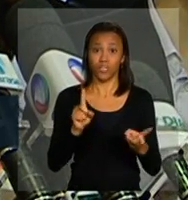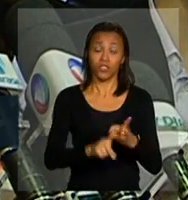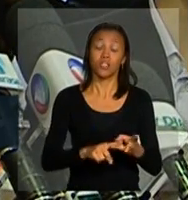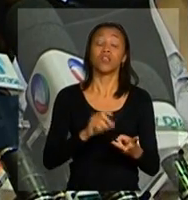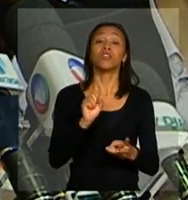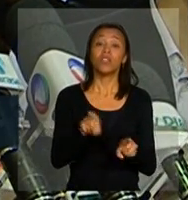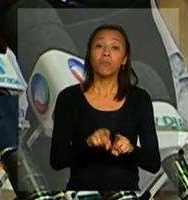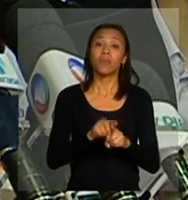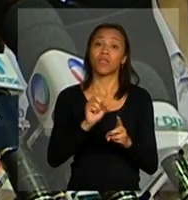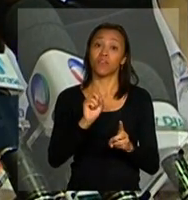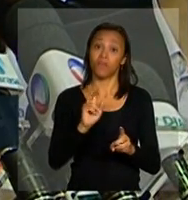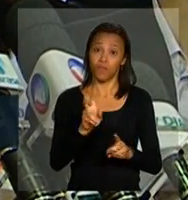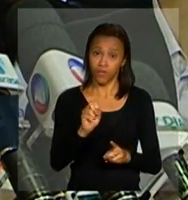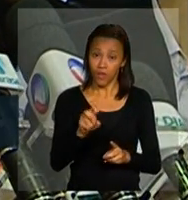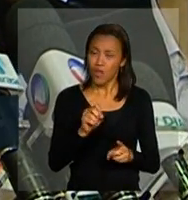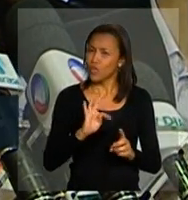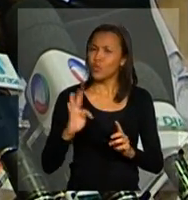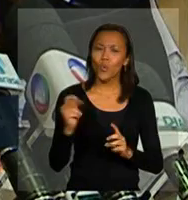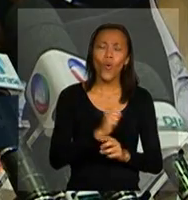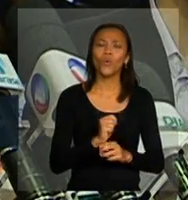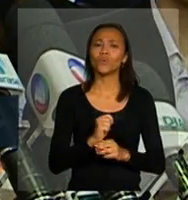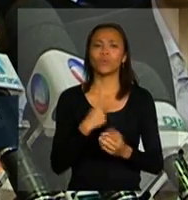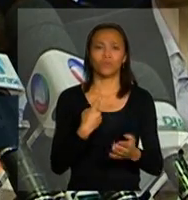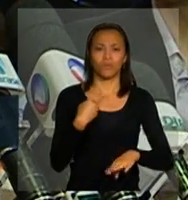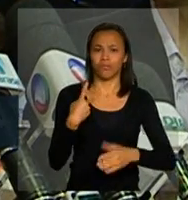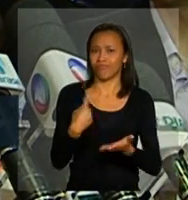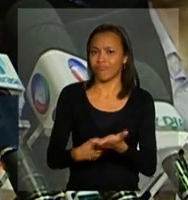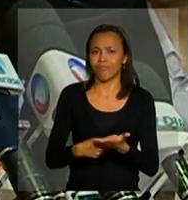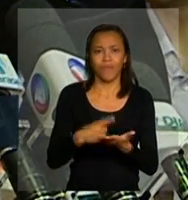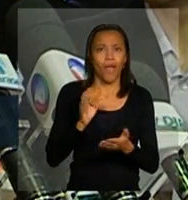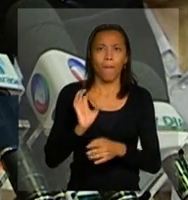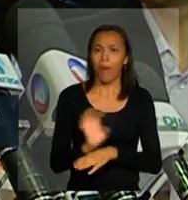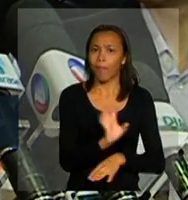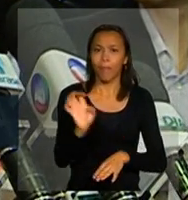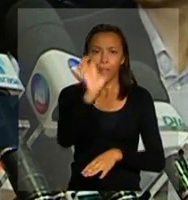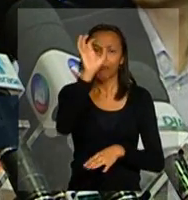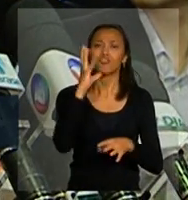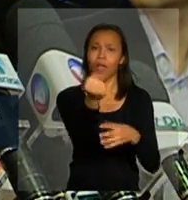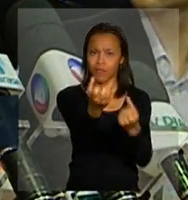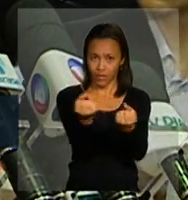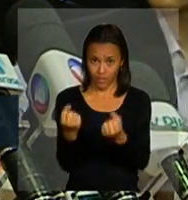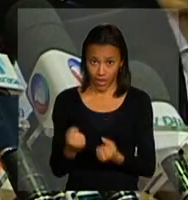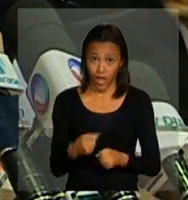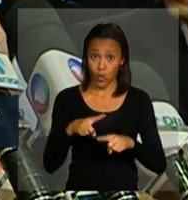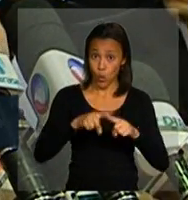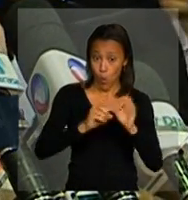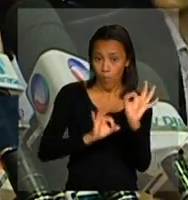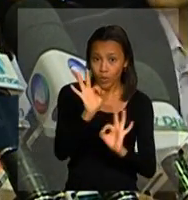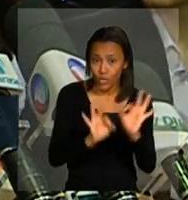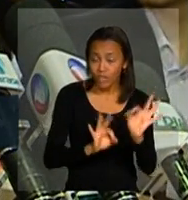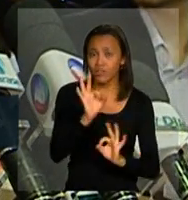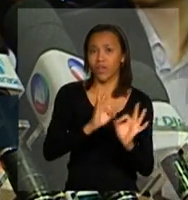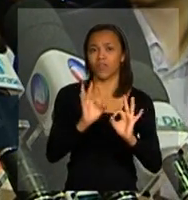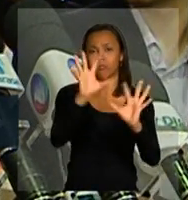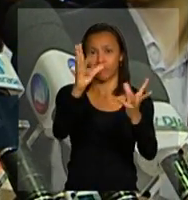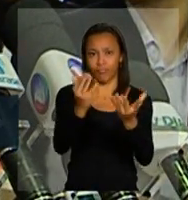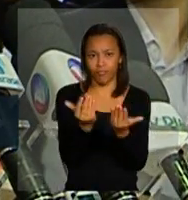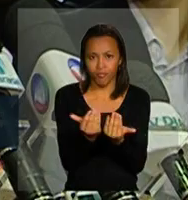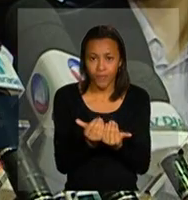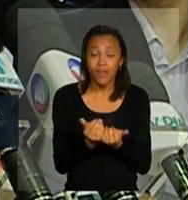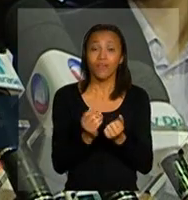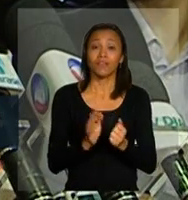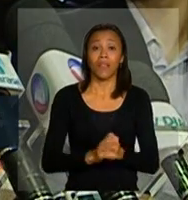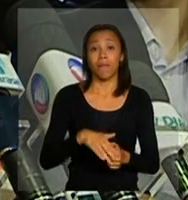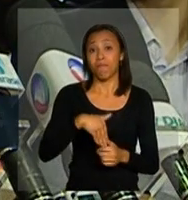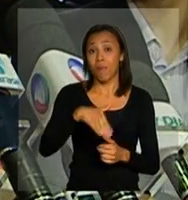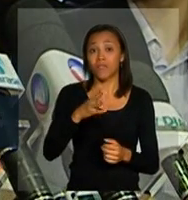brasileiros, quase todos os estados já mostraram seus planos. Esse mais de 2 mil municípios brasileiros, dá mais de 90% da